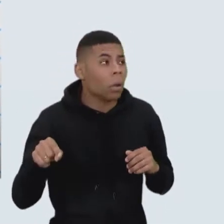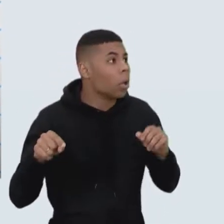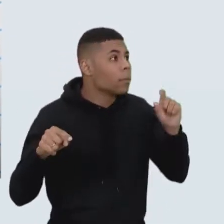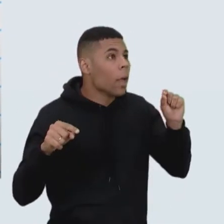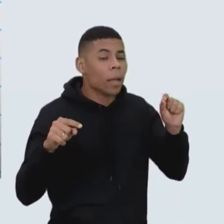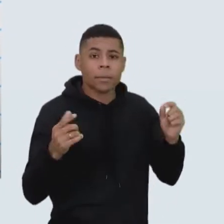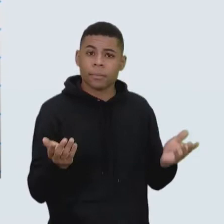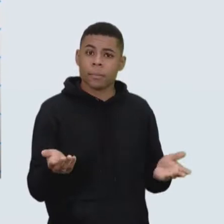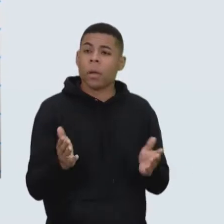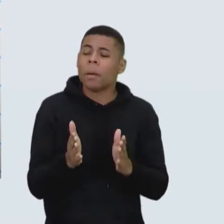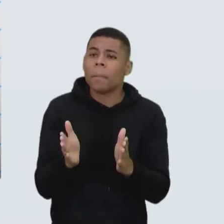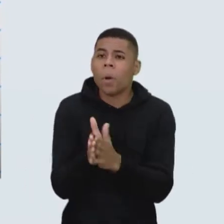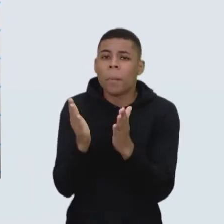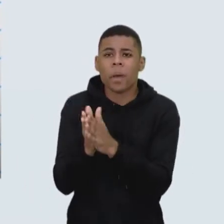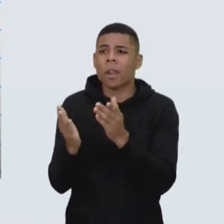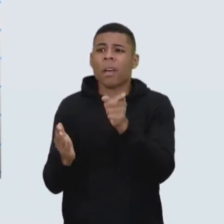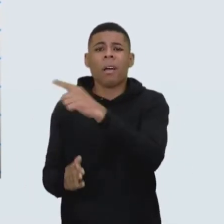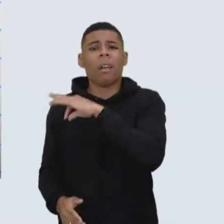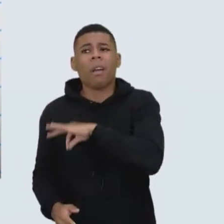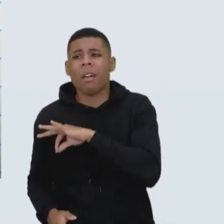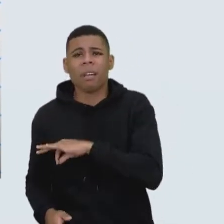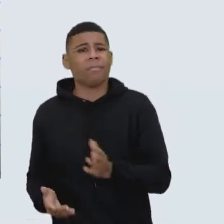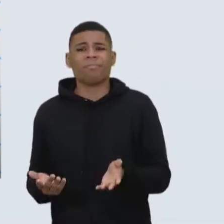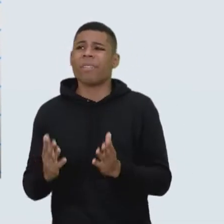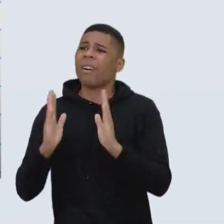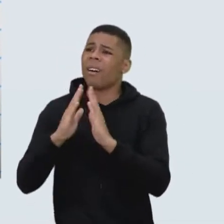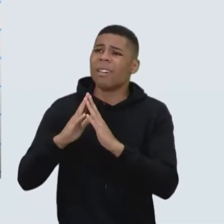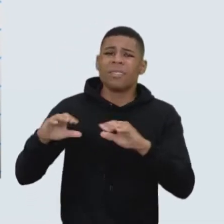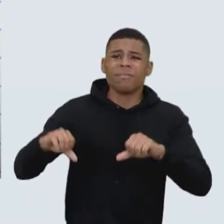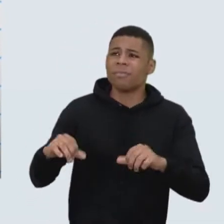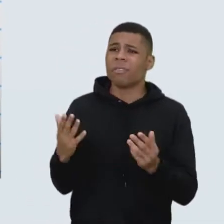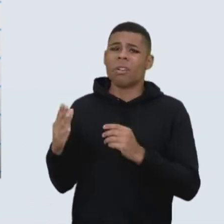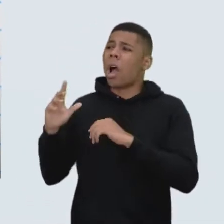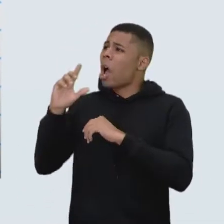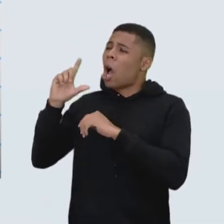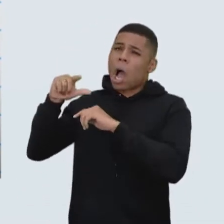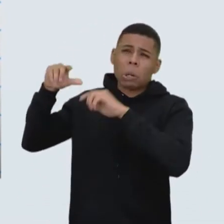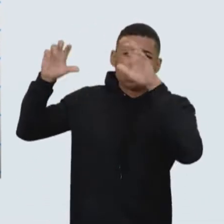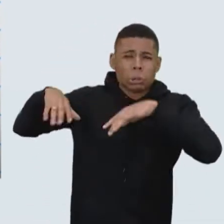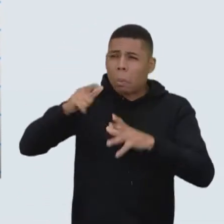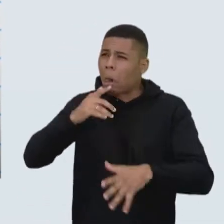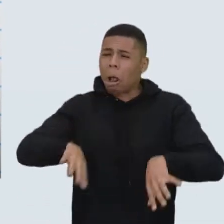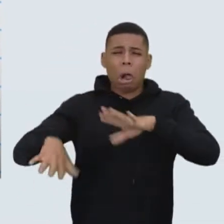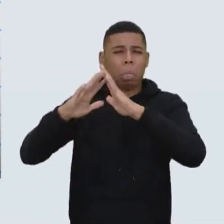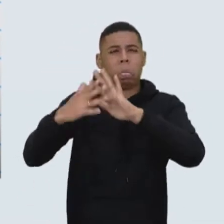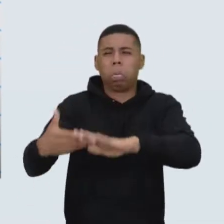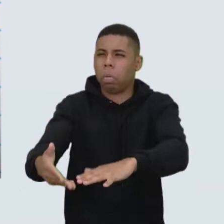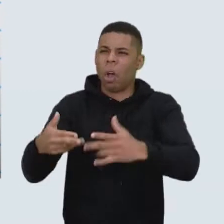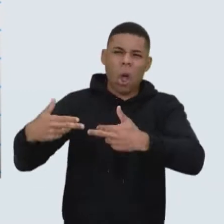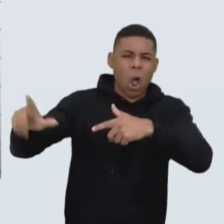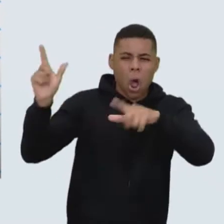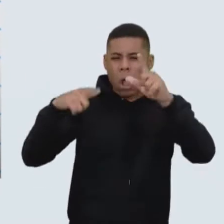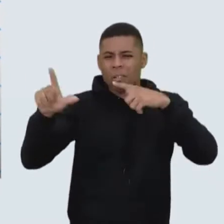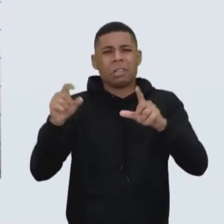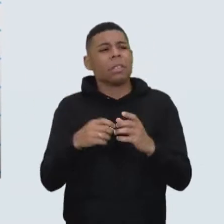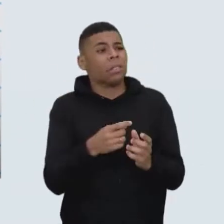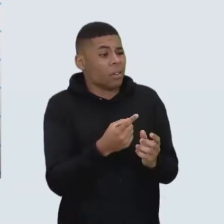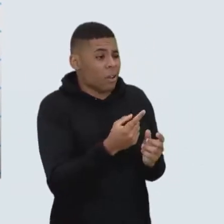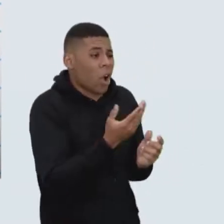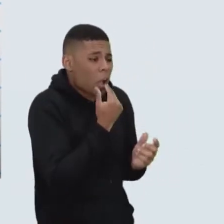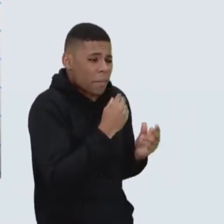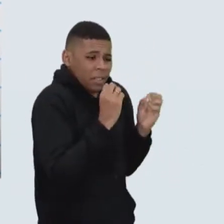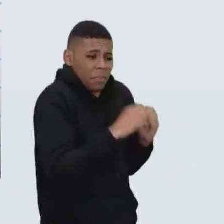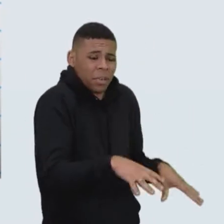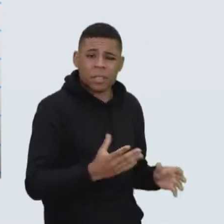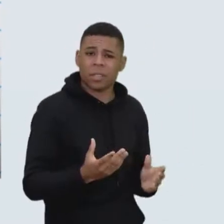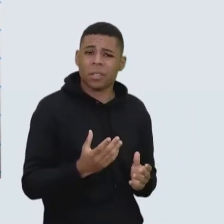má distribuição de renda e propriedade, desastres naturais, conflitos, crescimento populacional, desperdício, perdas